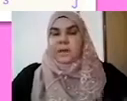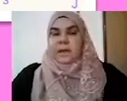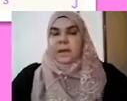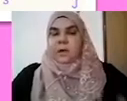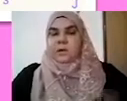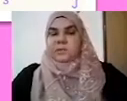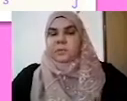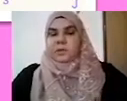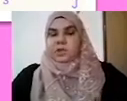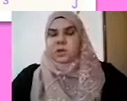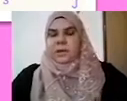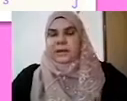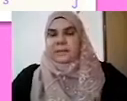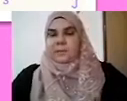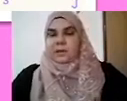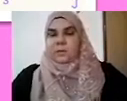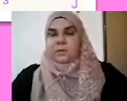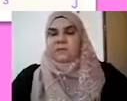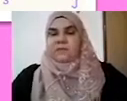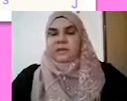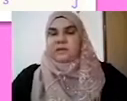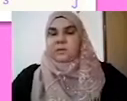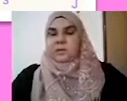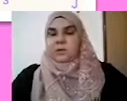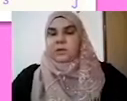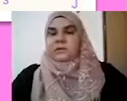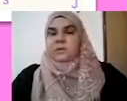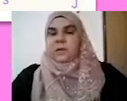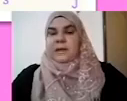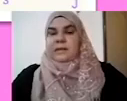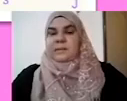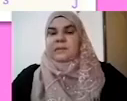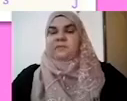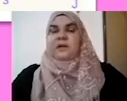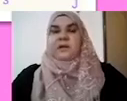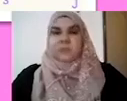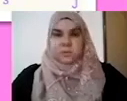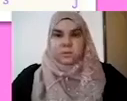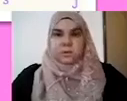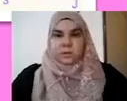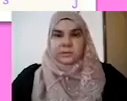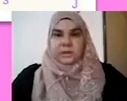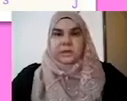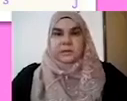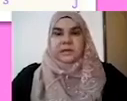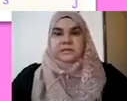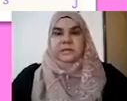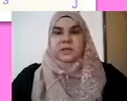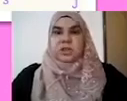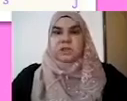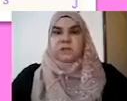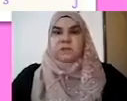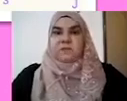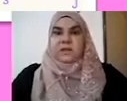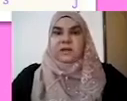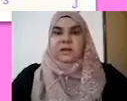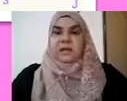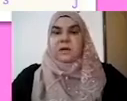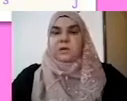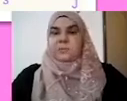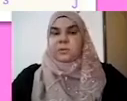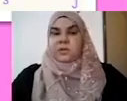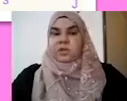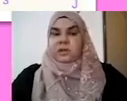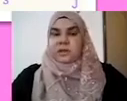o B é correspondente ao L, porque o B fica entre 1 e 2 e o L também fica entre 1 e 2. Então, é assim que a gente verifica